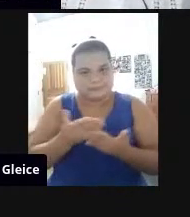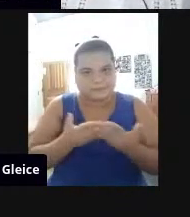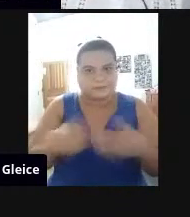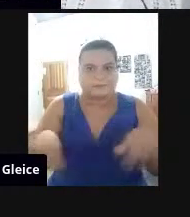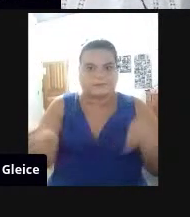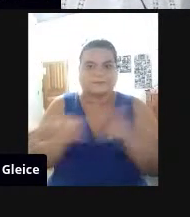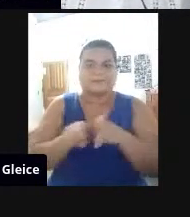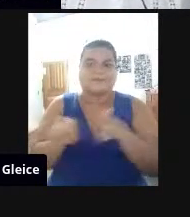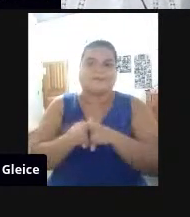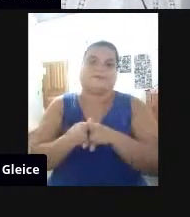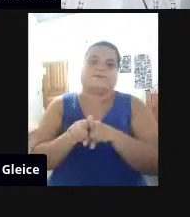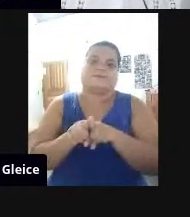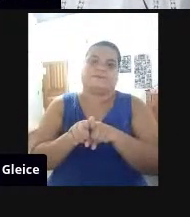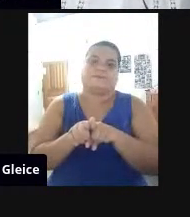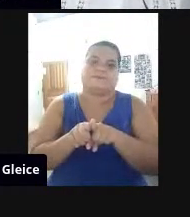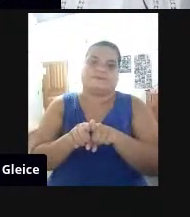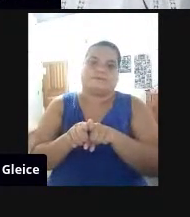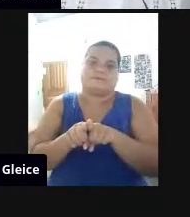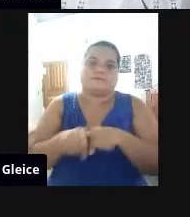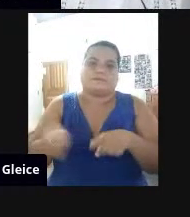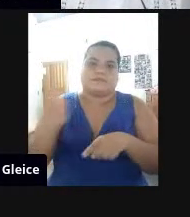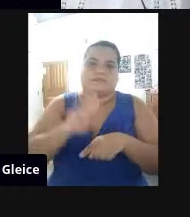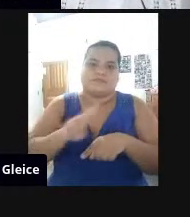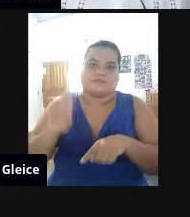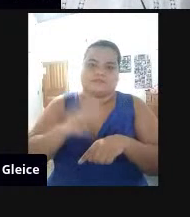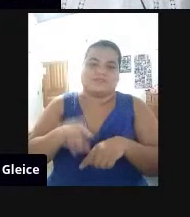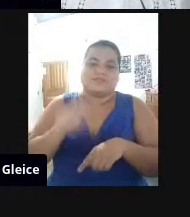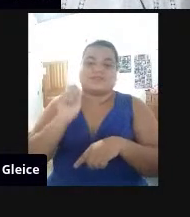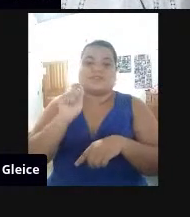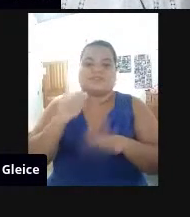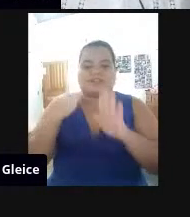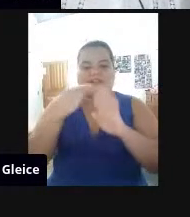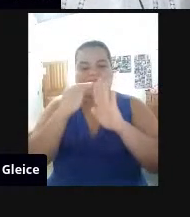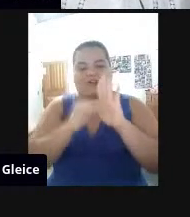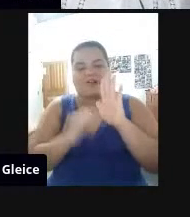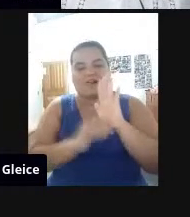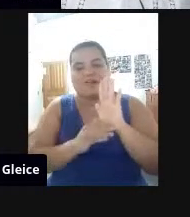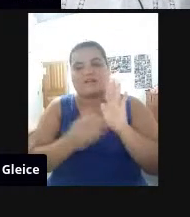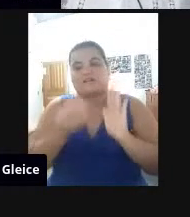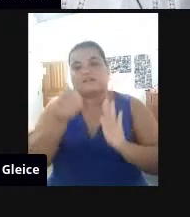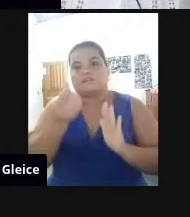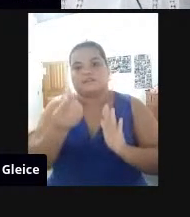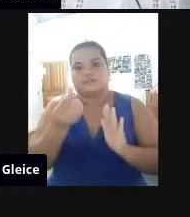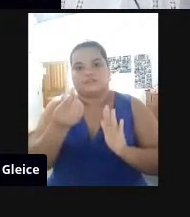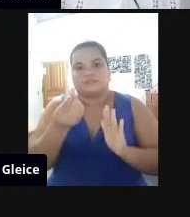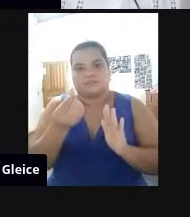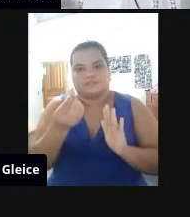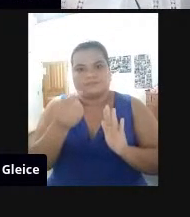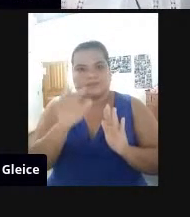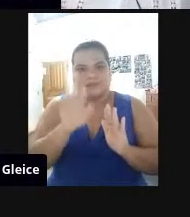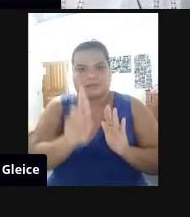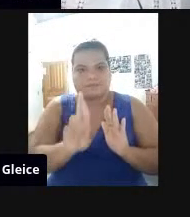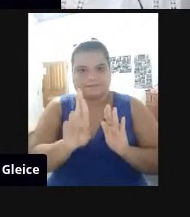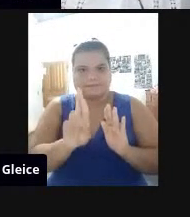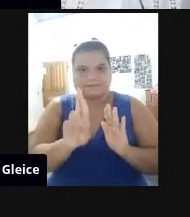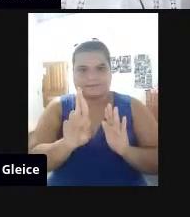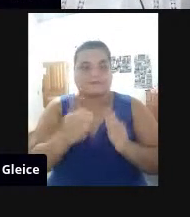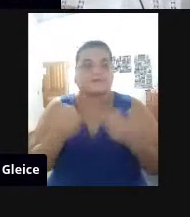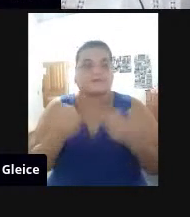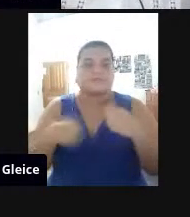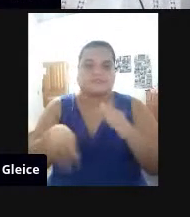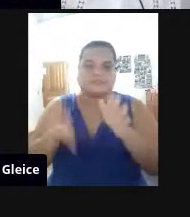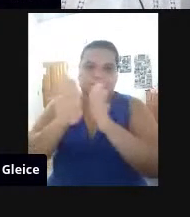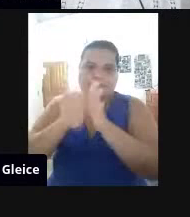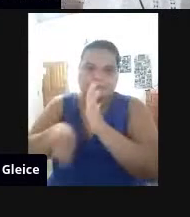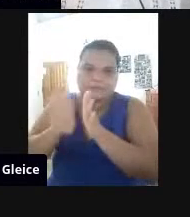muito a regra dos 6 R's, né? Que é o primeiro, remover patógenos. Então, a gente, dependendo do